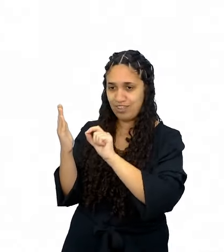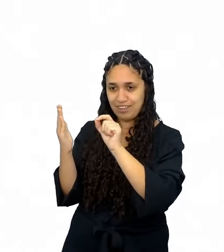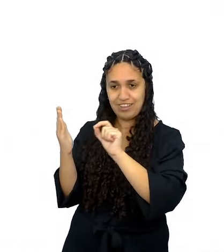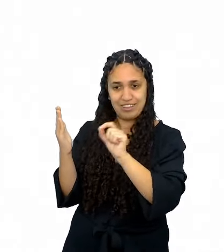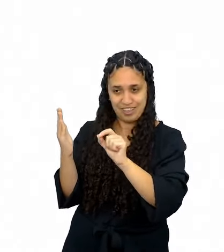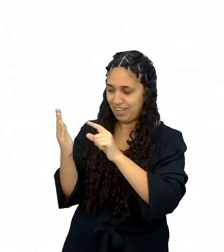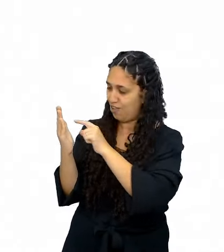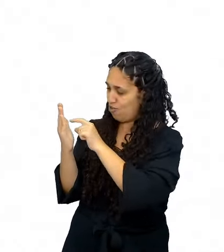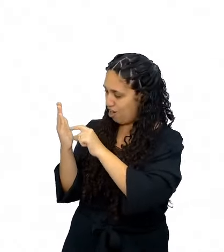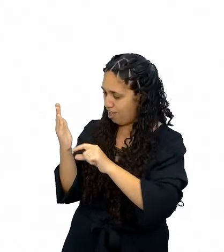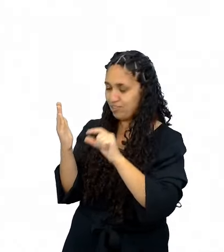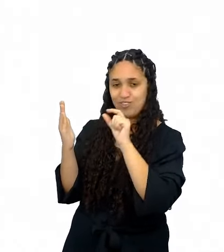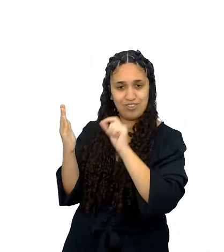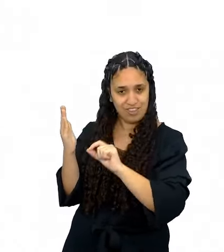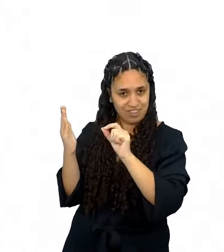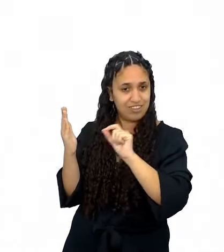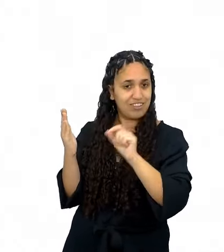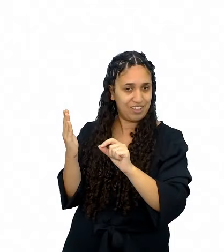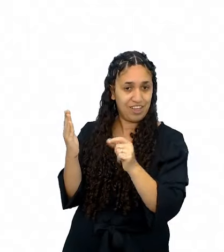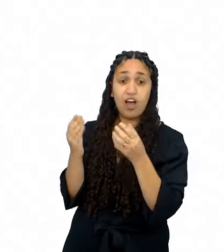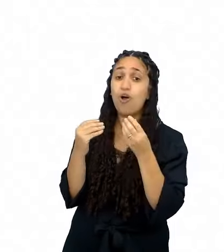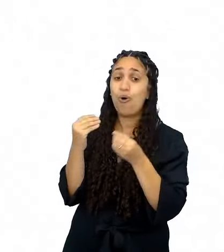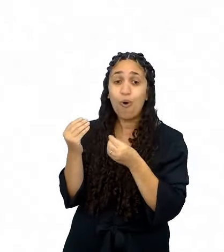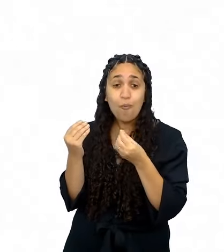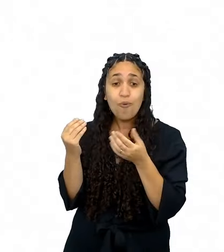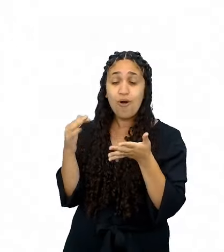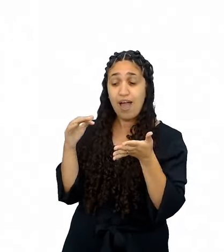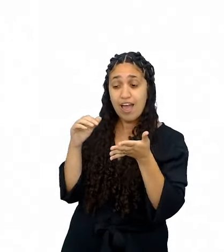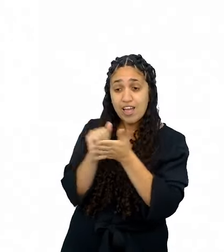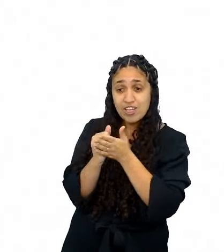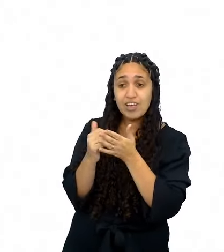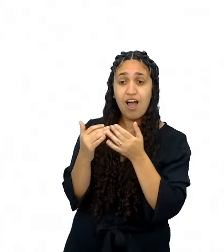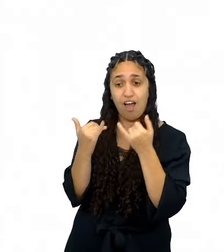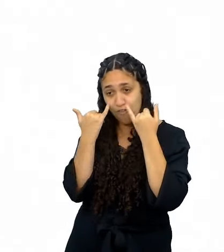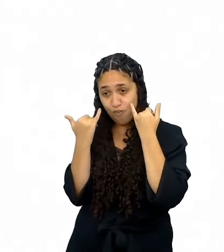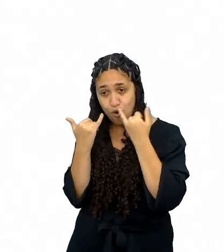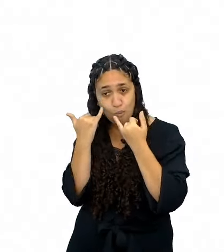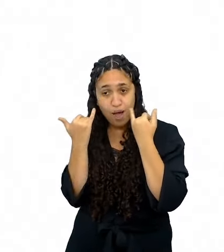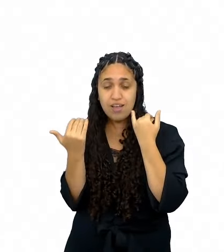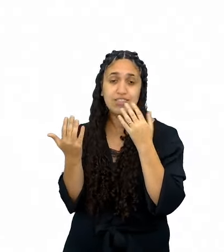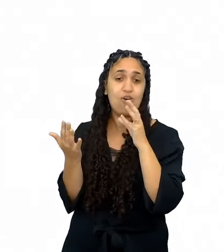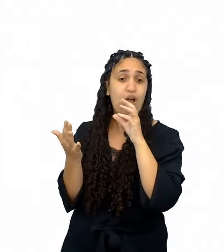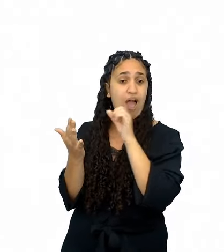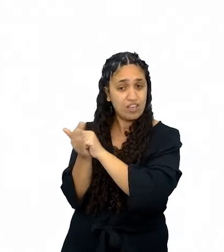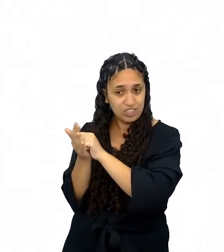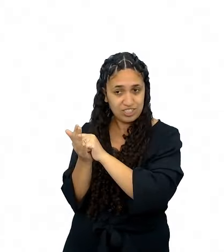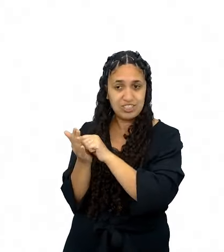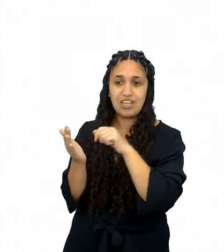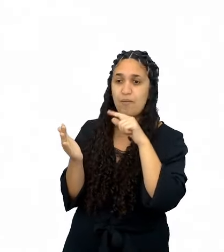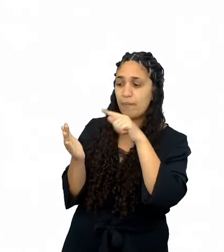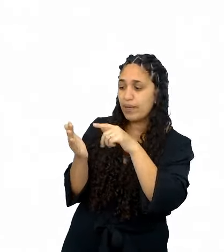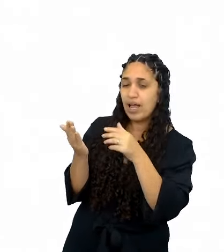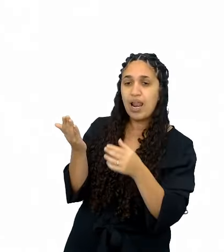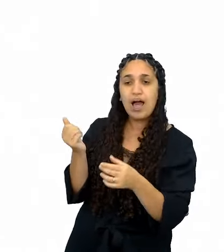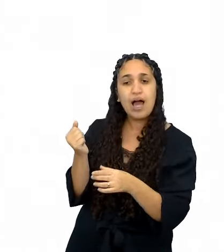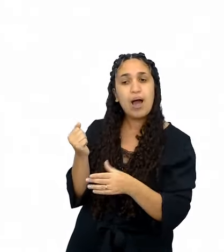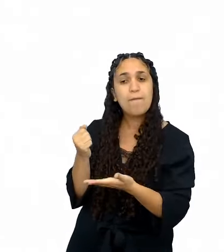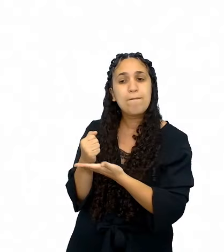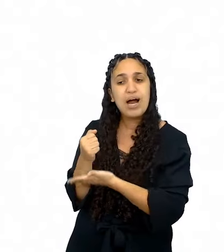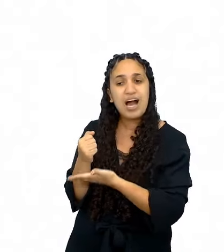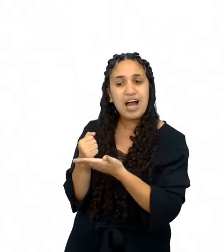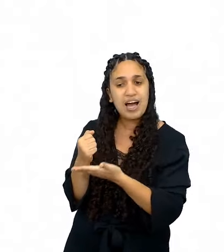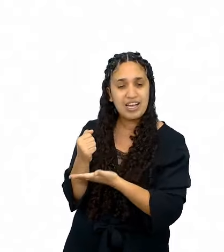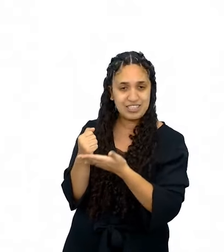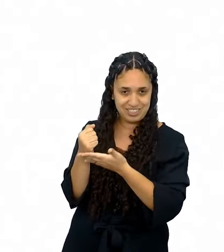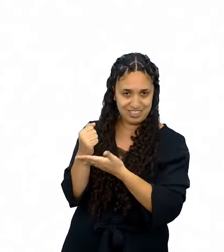a base do resumo que está por vir. Eles podem também colar fitas adesivas com